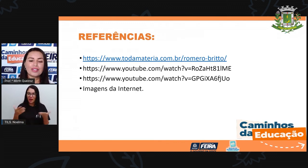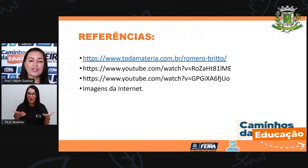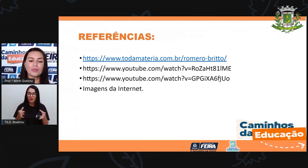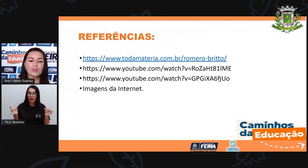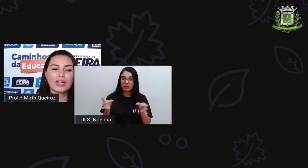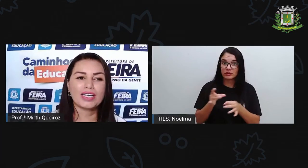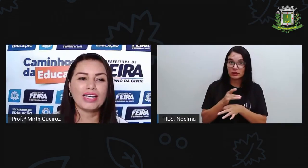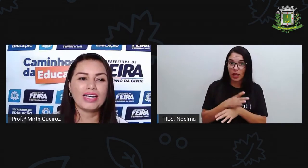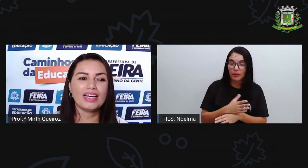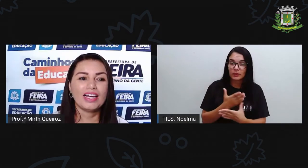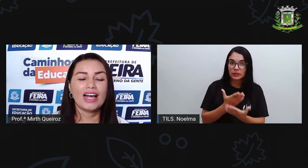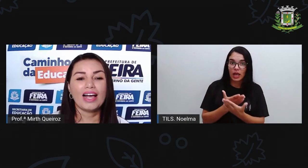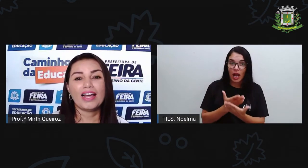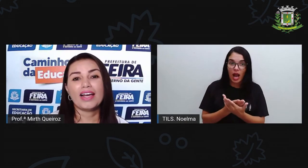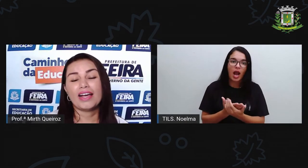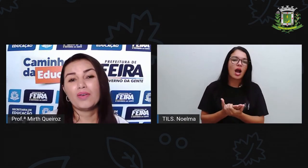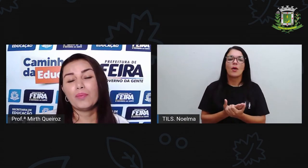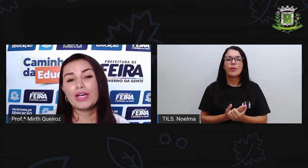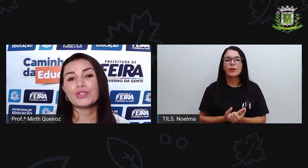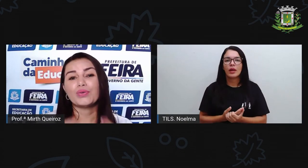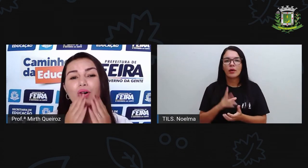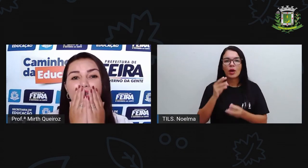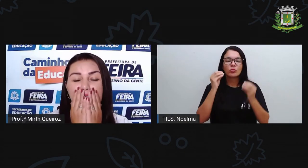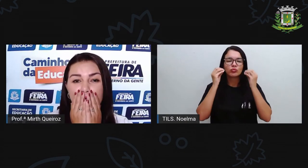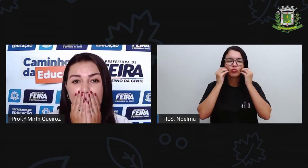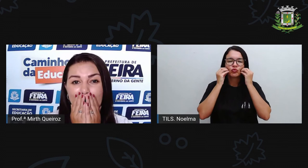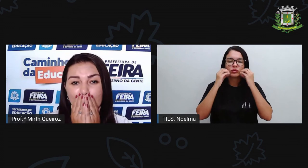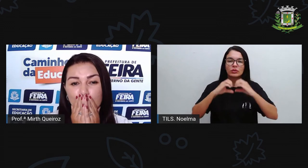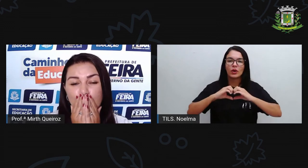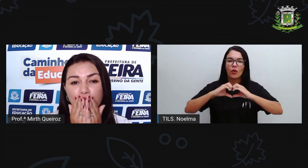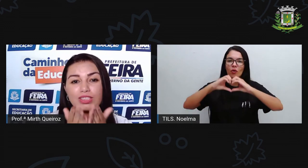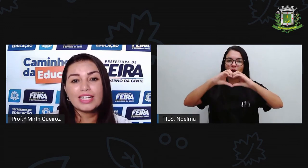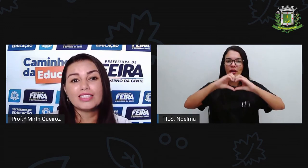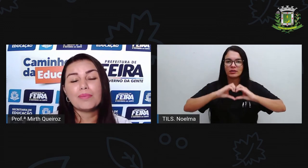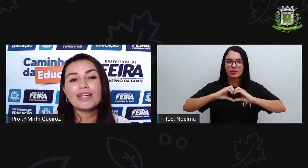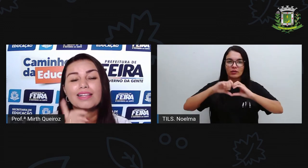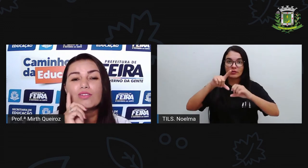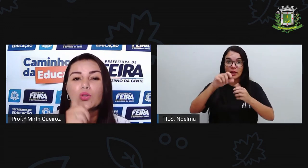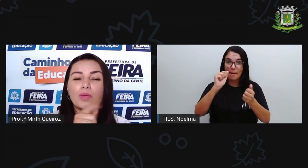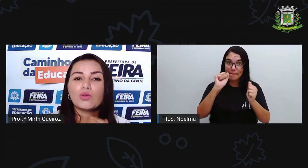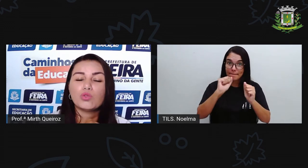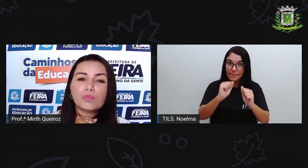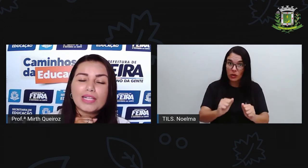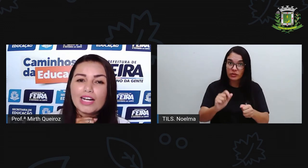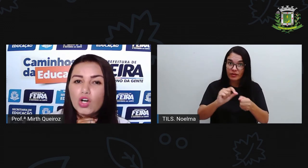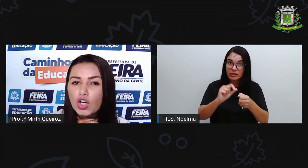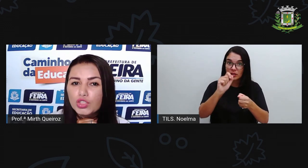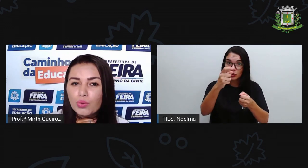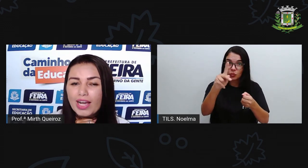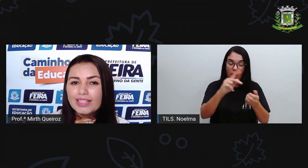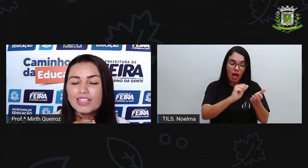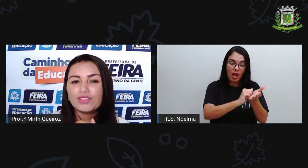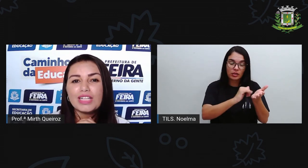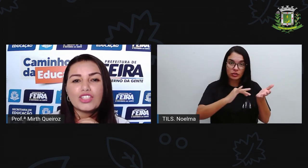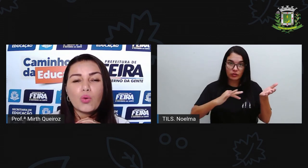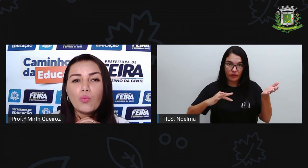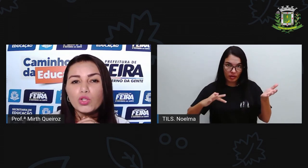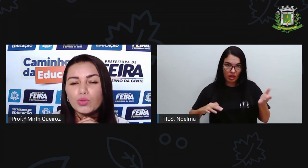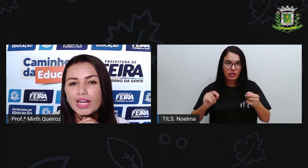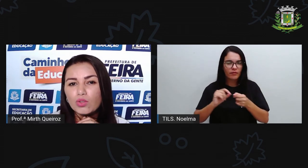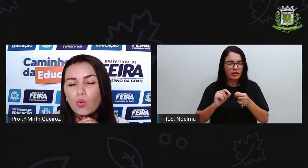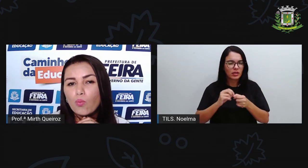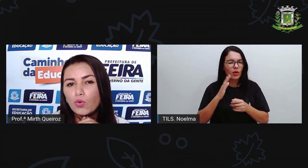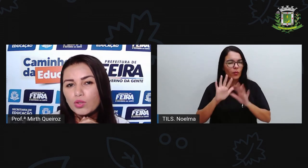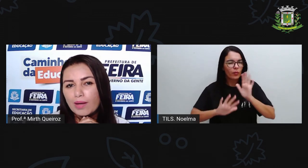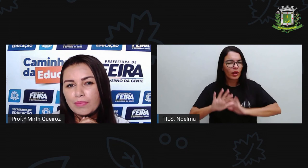gente vai ficando por aqui. Um beijo no coração de cada um de vocês. Pegue lá o seu percurso pedagógico, realiza atividade com